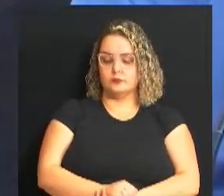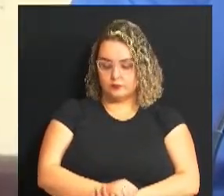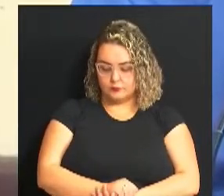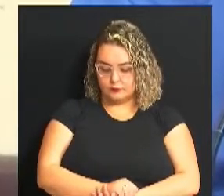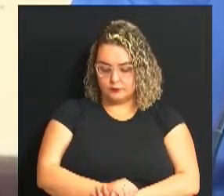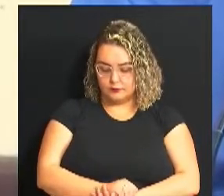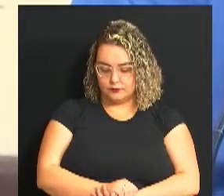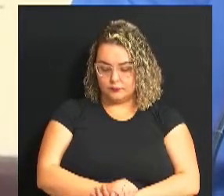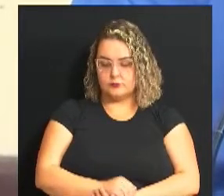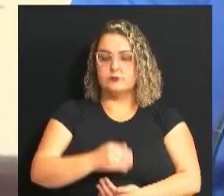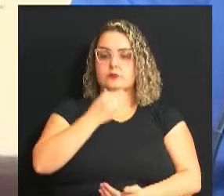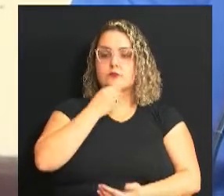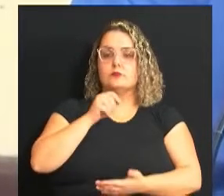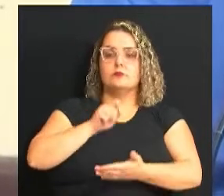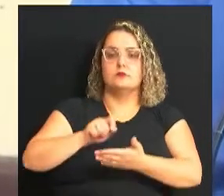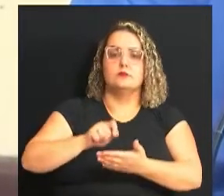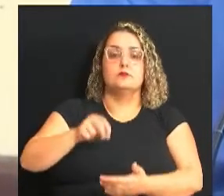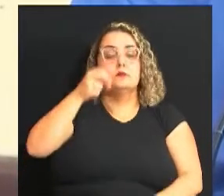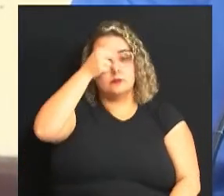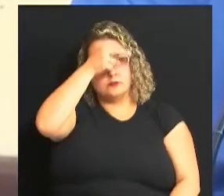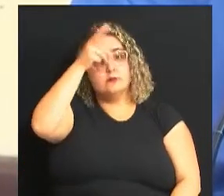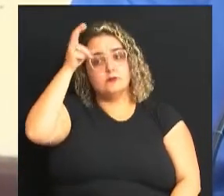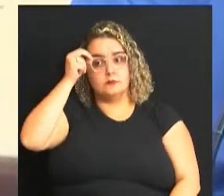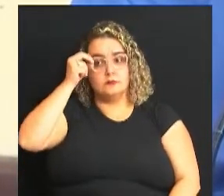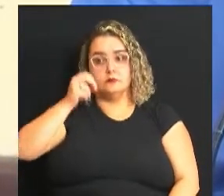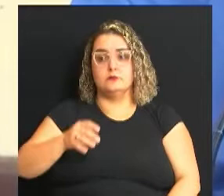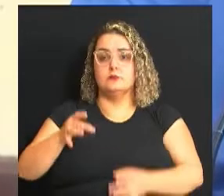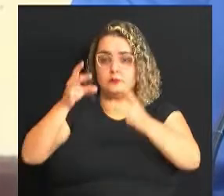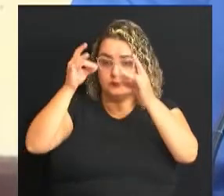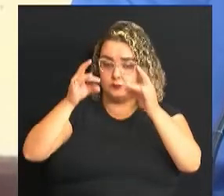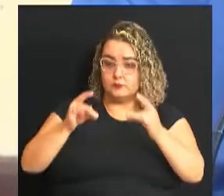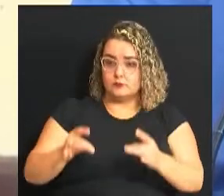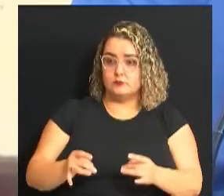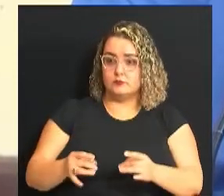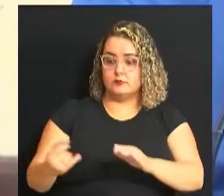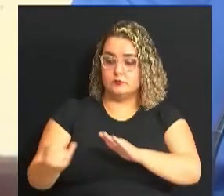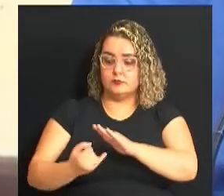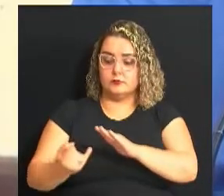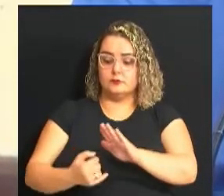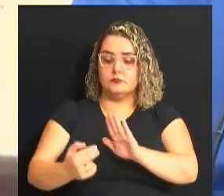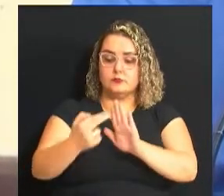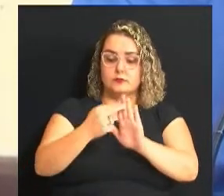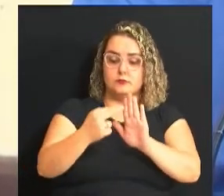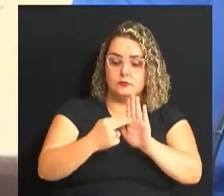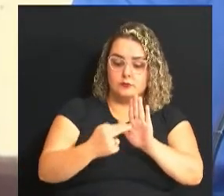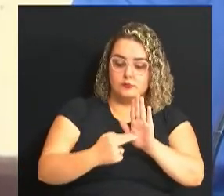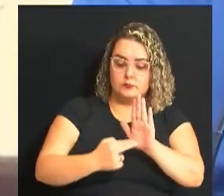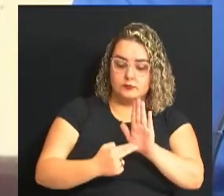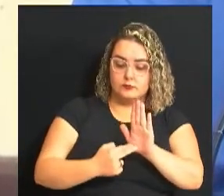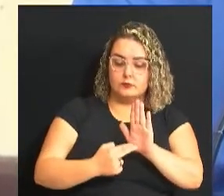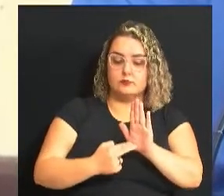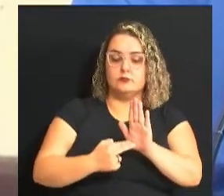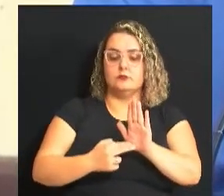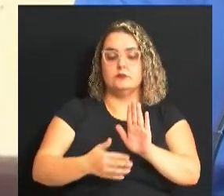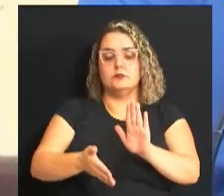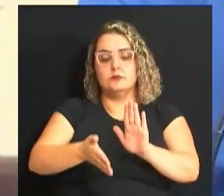236-622, de autoria do prefeito municipal, que dispõe sobre a instituição de normas e procedimentos